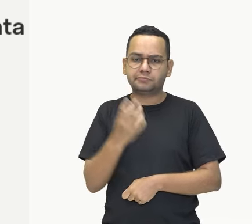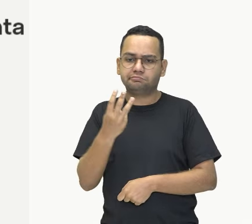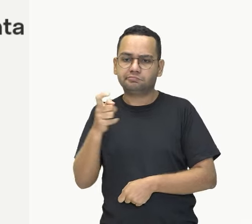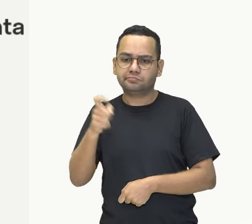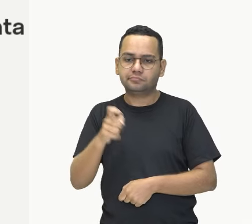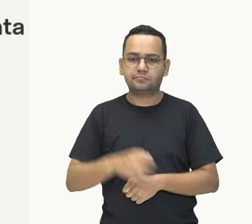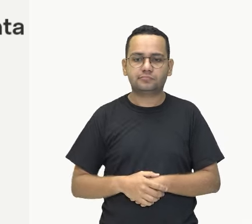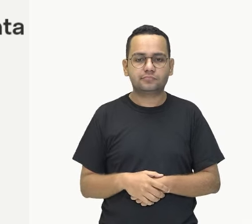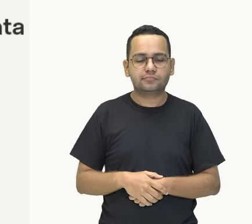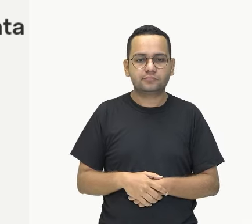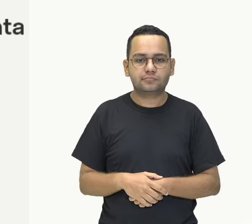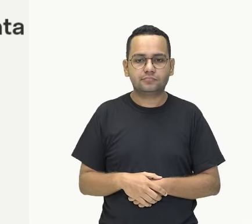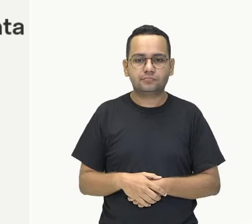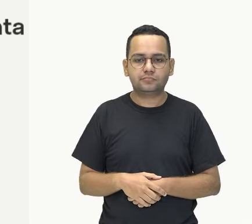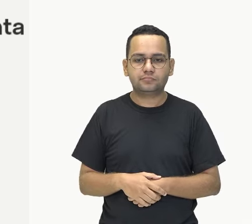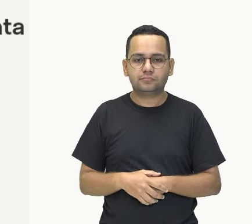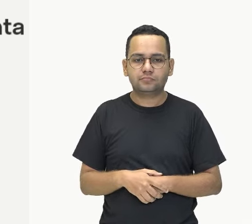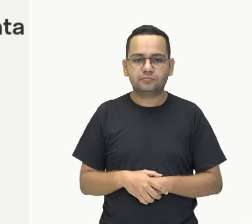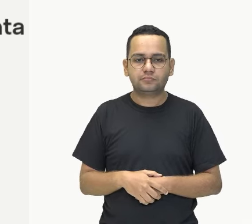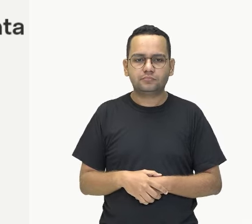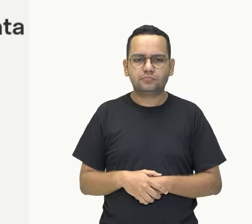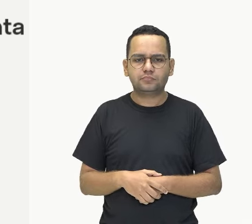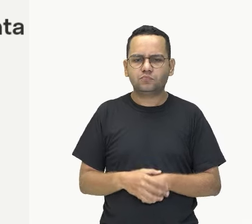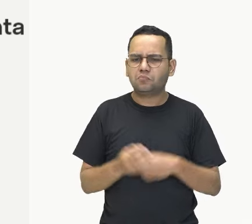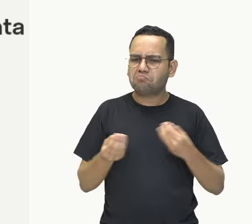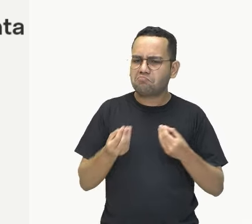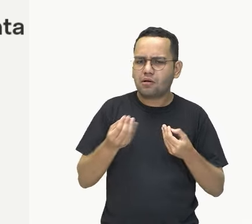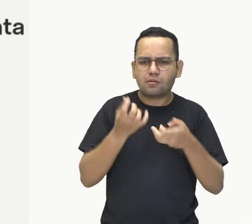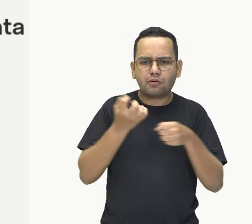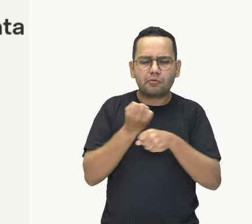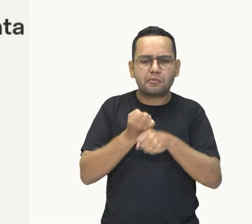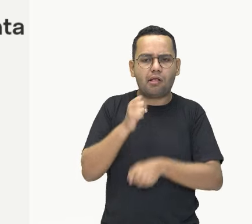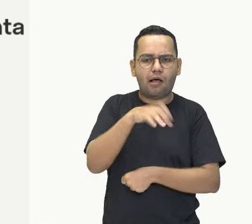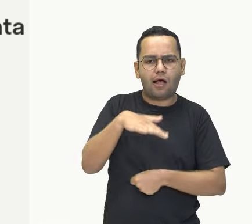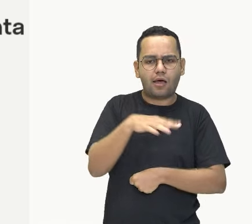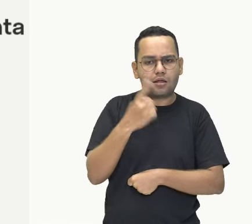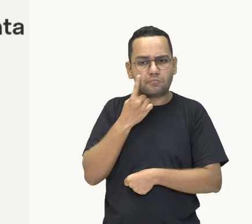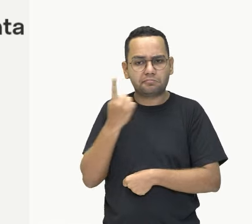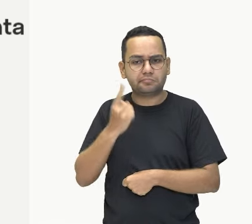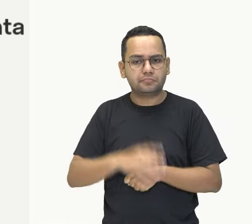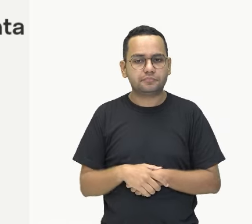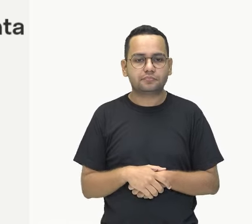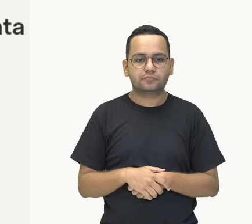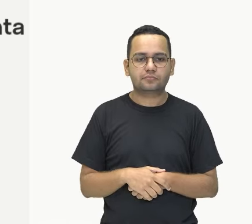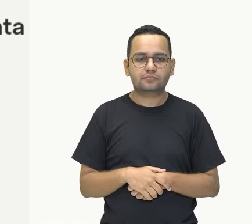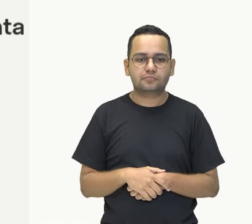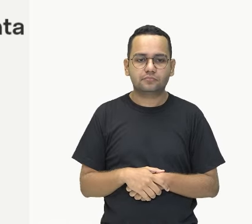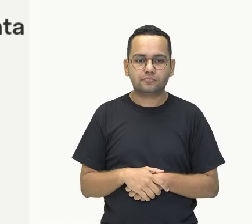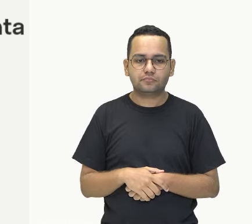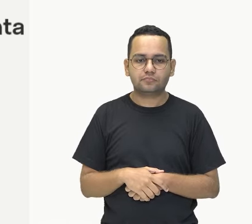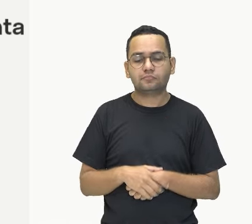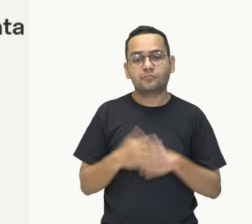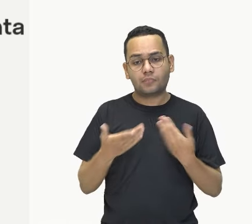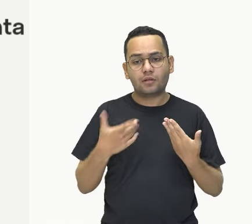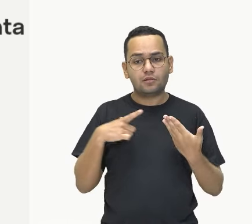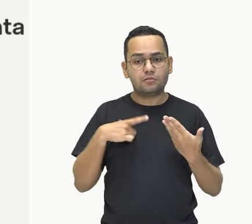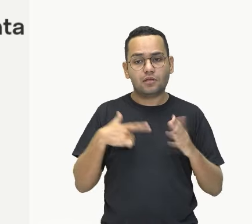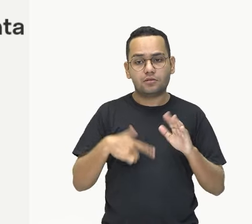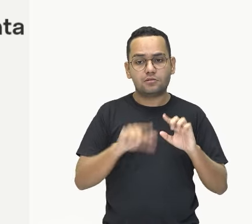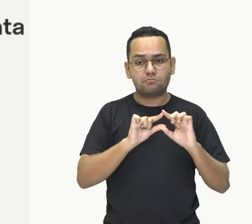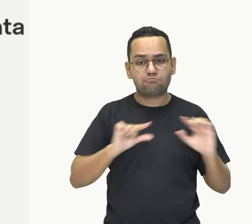ok? E como é que a gente calcula a área de um retângulo? Todo retângulo ele tem exatamente uma fórmula.